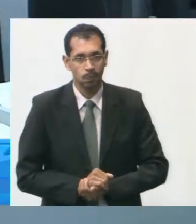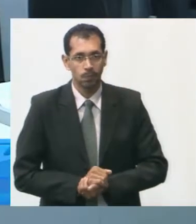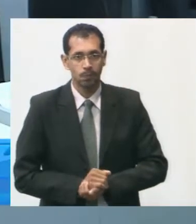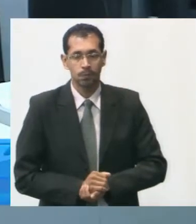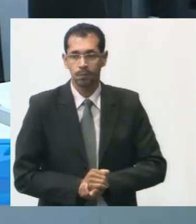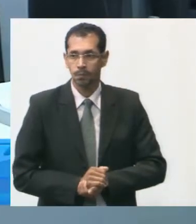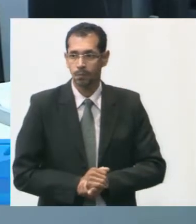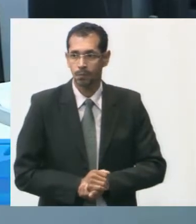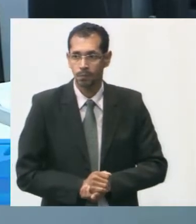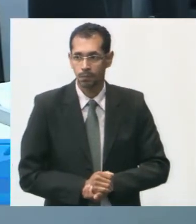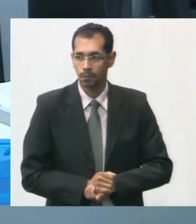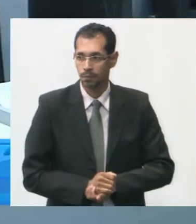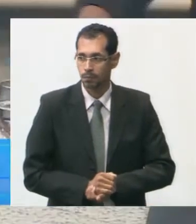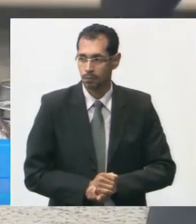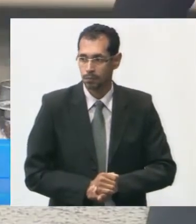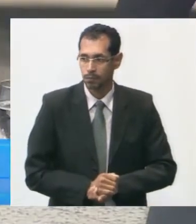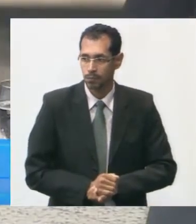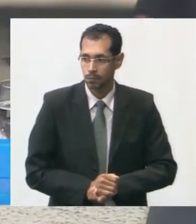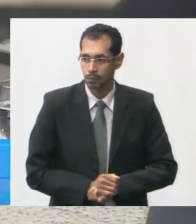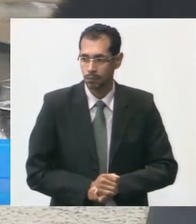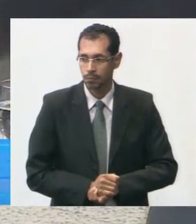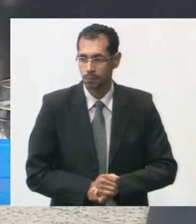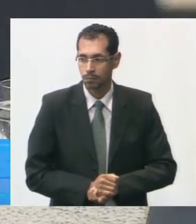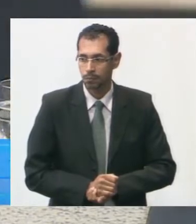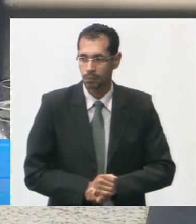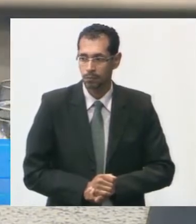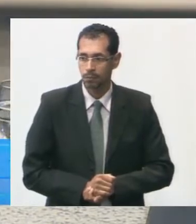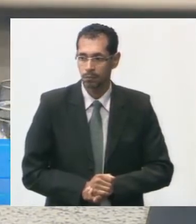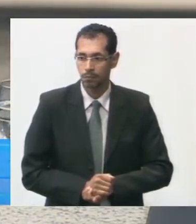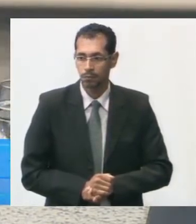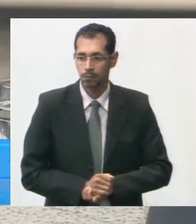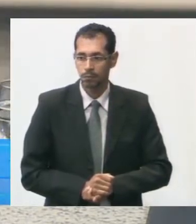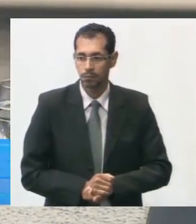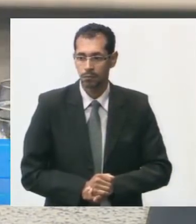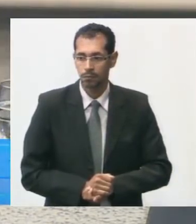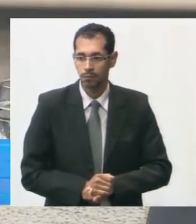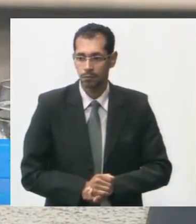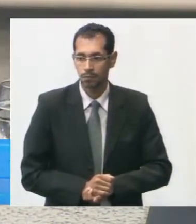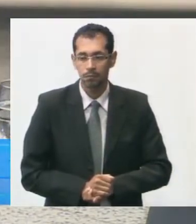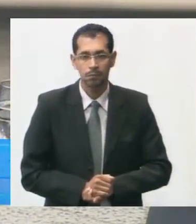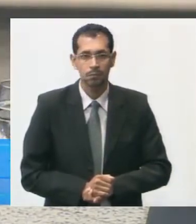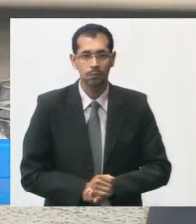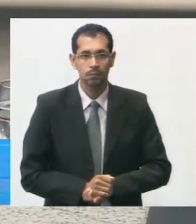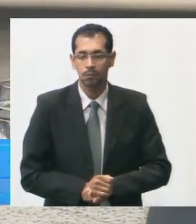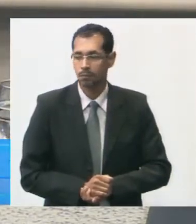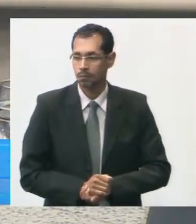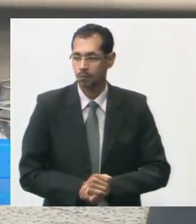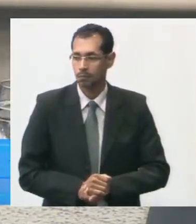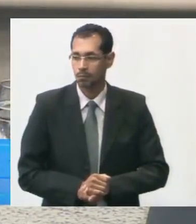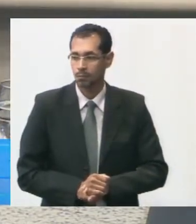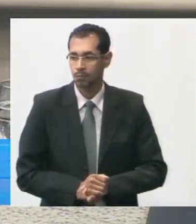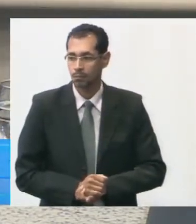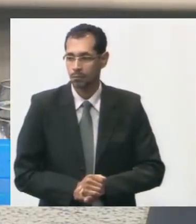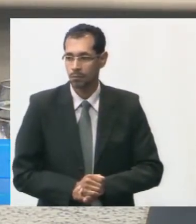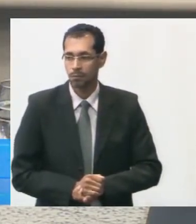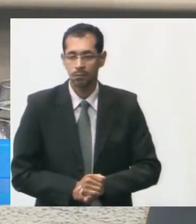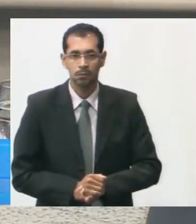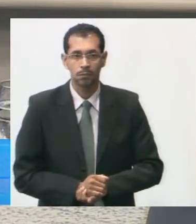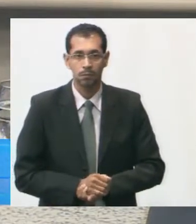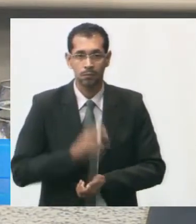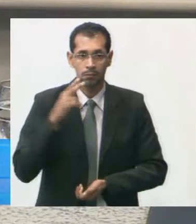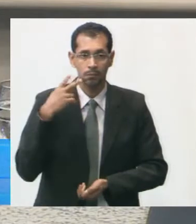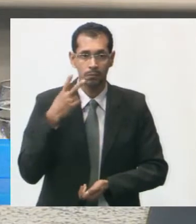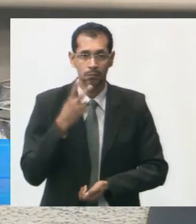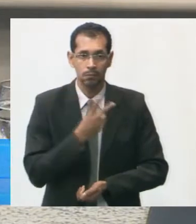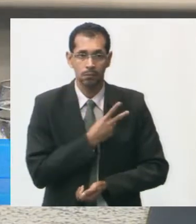Senhor presidente. Mais algum vereador para discutir a matéria? Eu gostaria de encaminhar a matéria. Vereador Vinícius, eu tinha me inscrito. Vereador Vinícius Simões, pelo